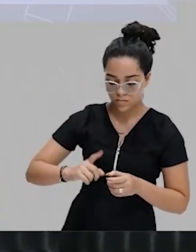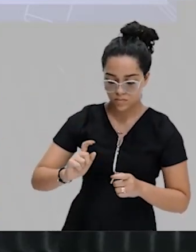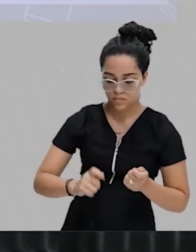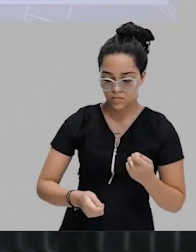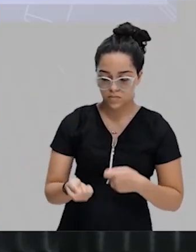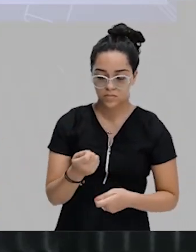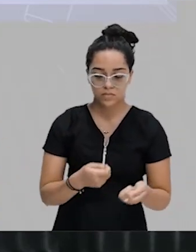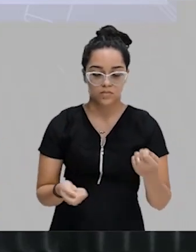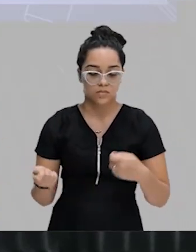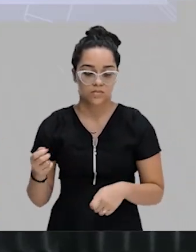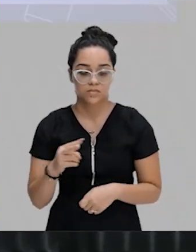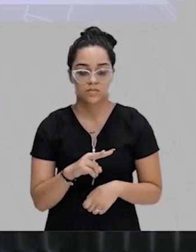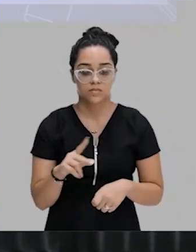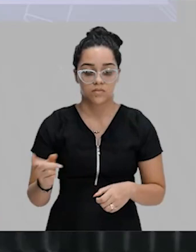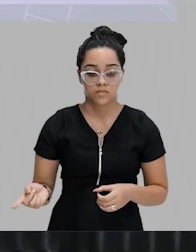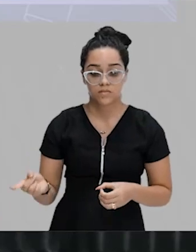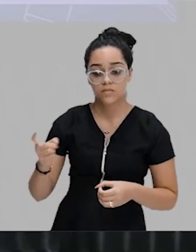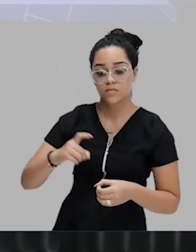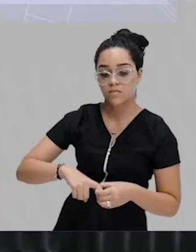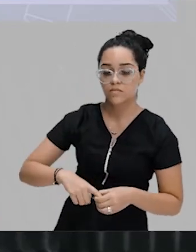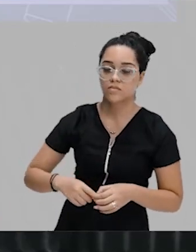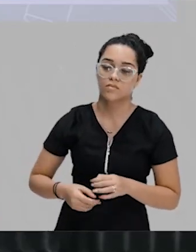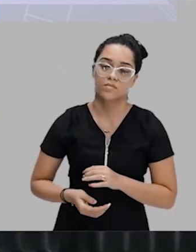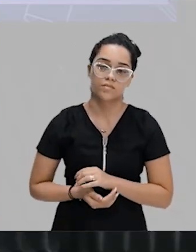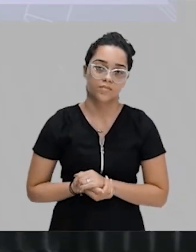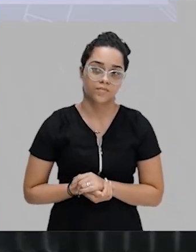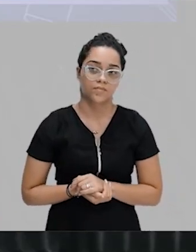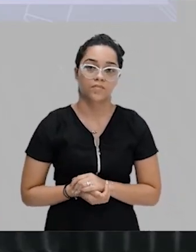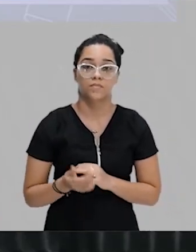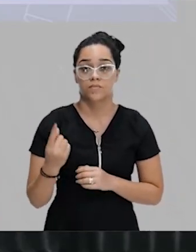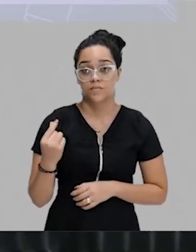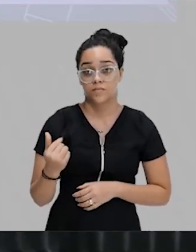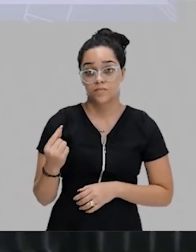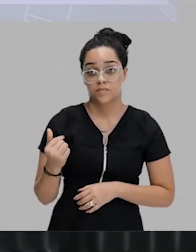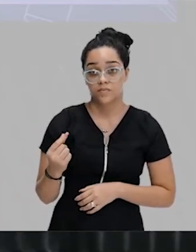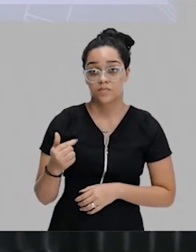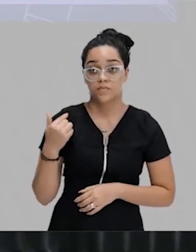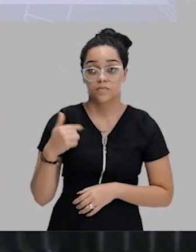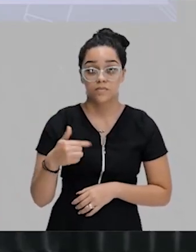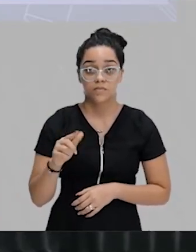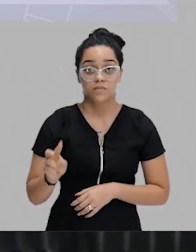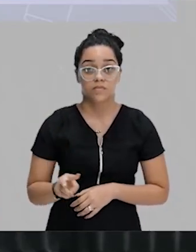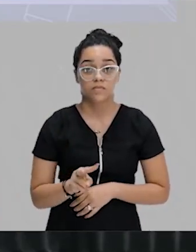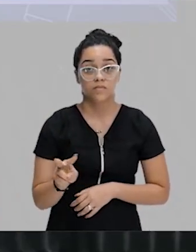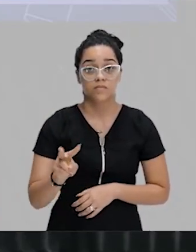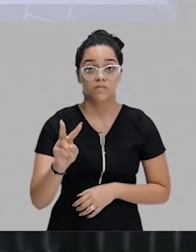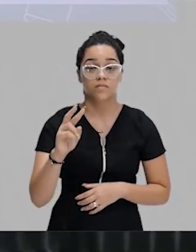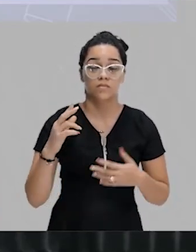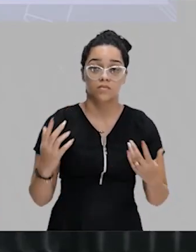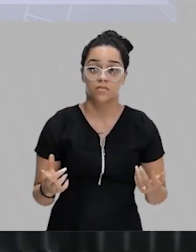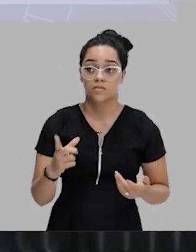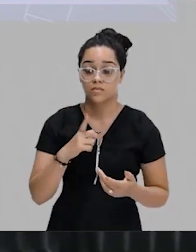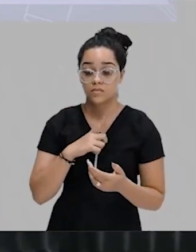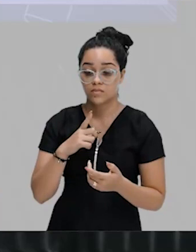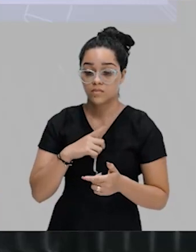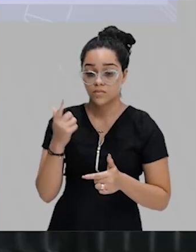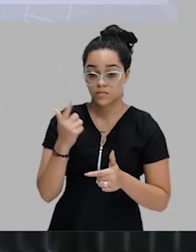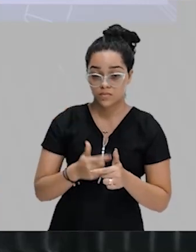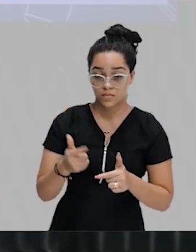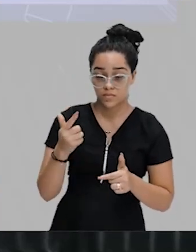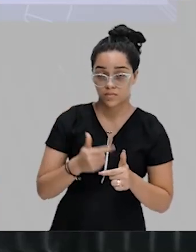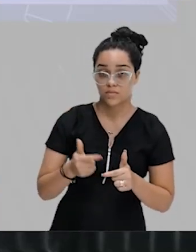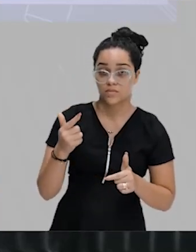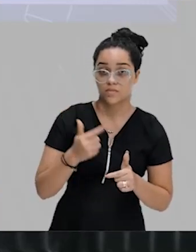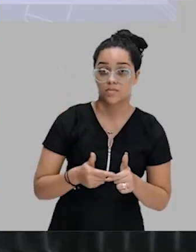comércio. O comércio vai retrair. O dinheiro fica desvalorizado. Então, existe uma crise